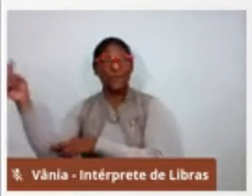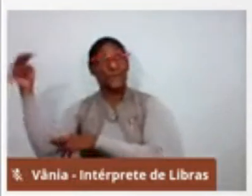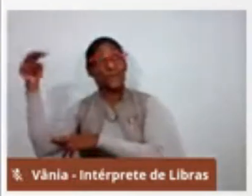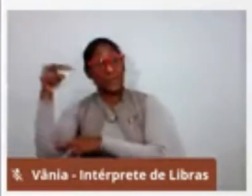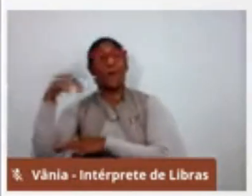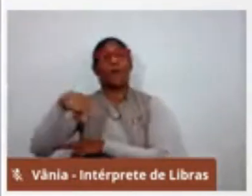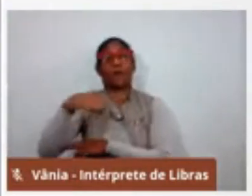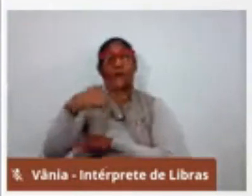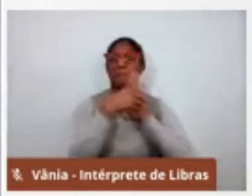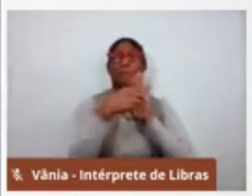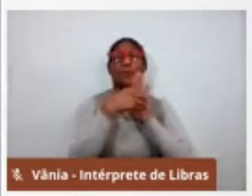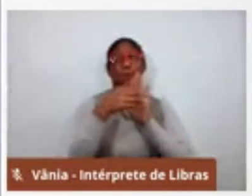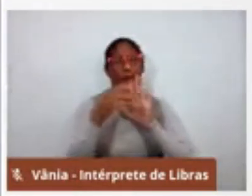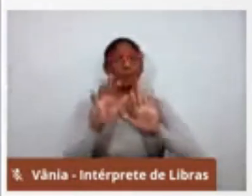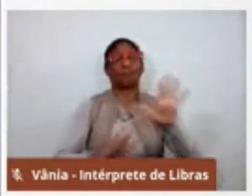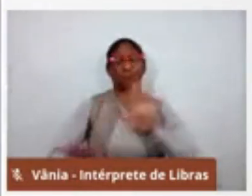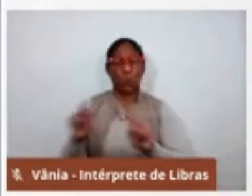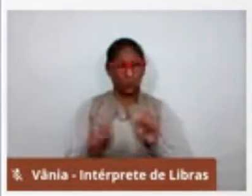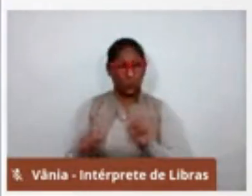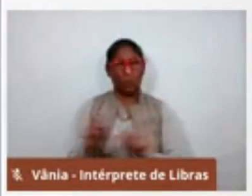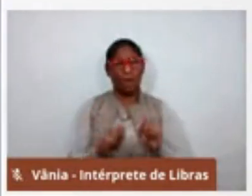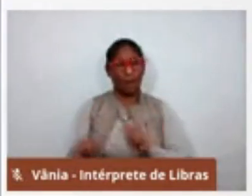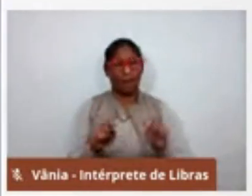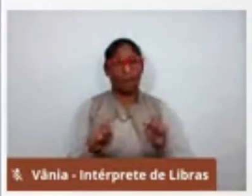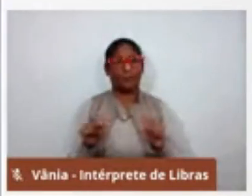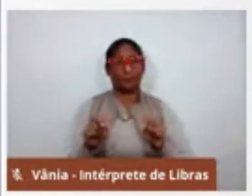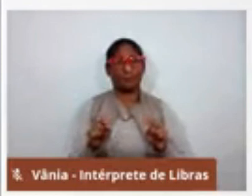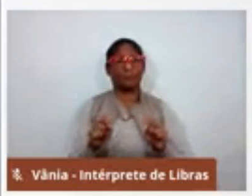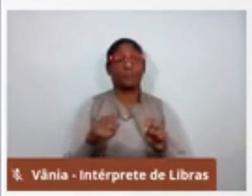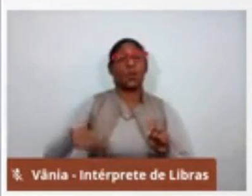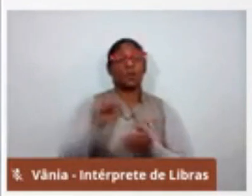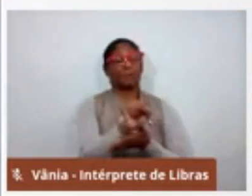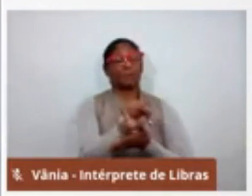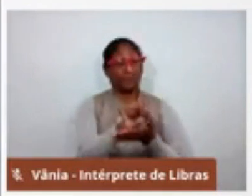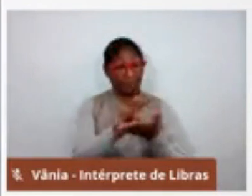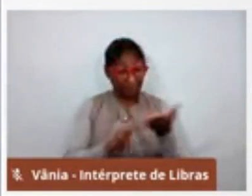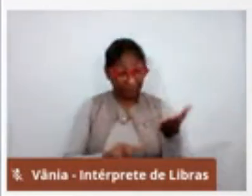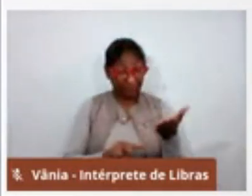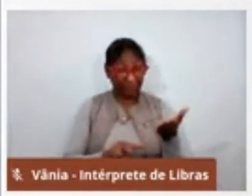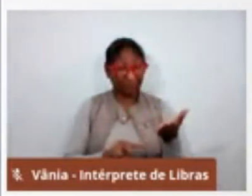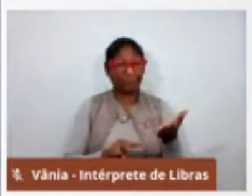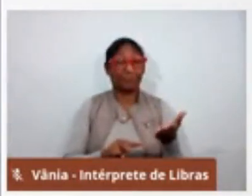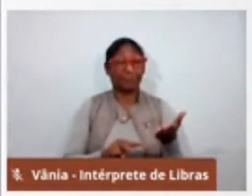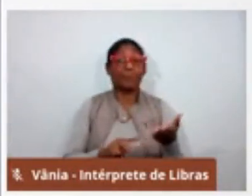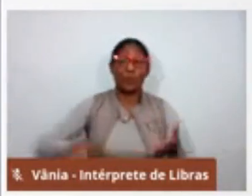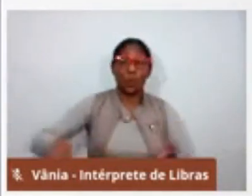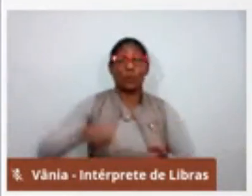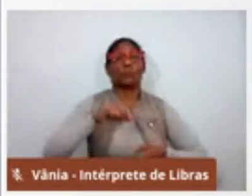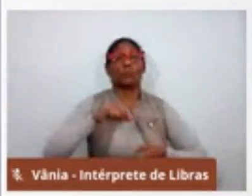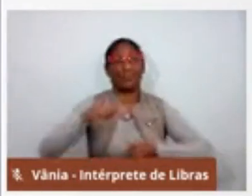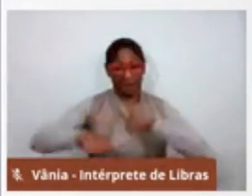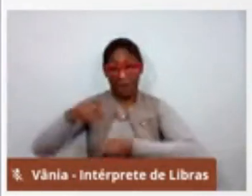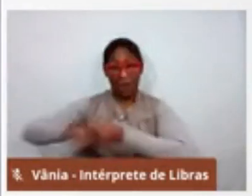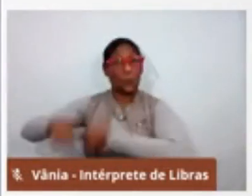nosso modelo do distanciamento controlado, que permitiu, pela análise dos indicadores, com que a nossa atividade econômica